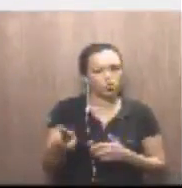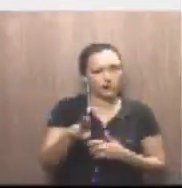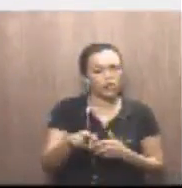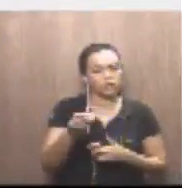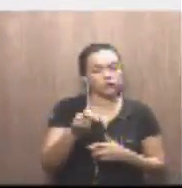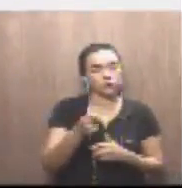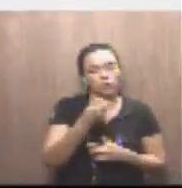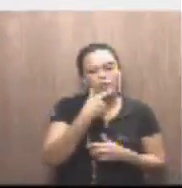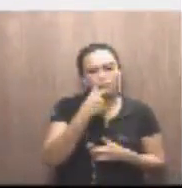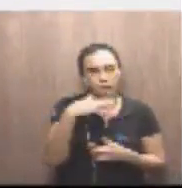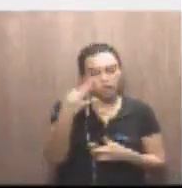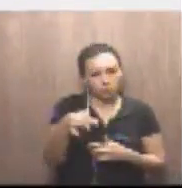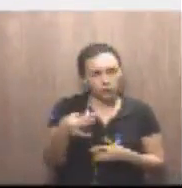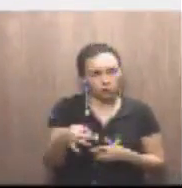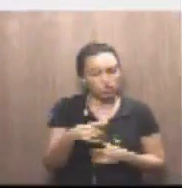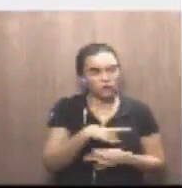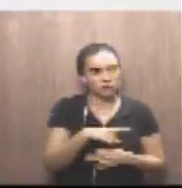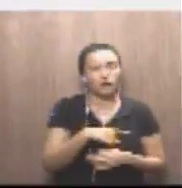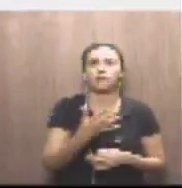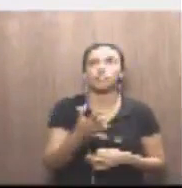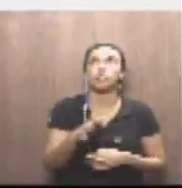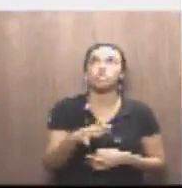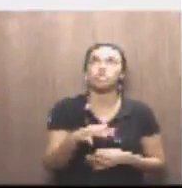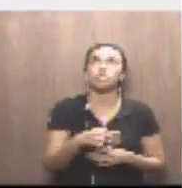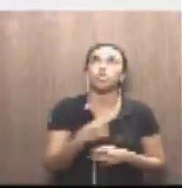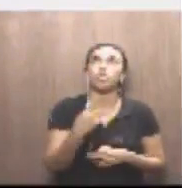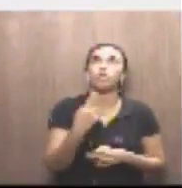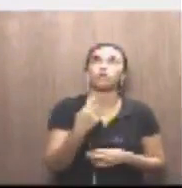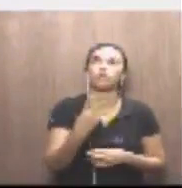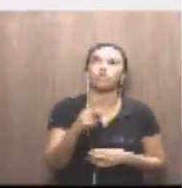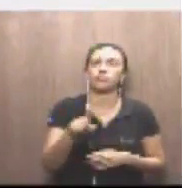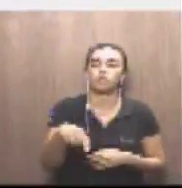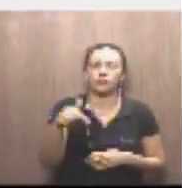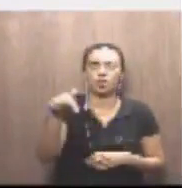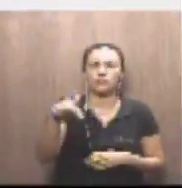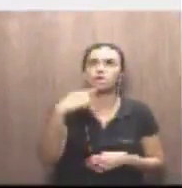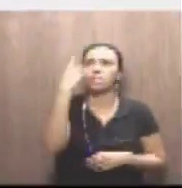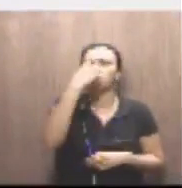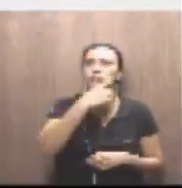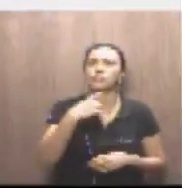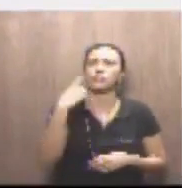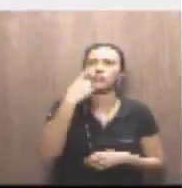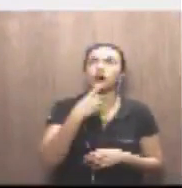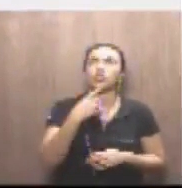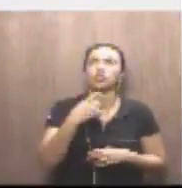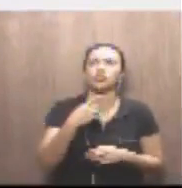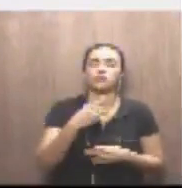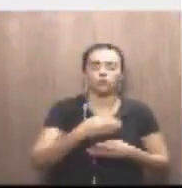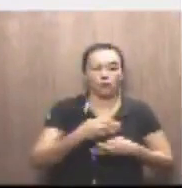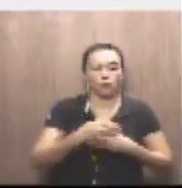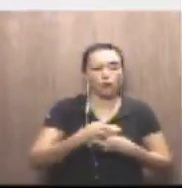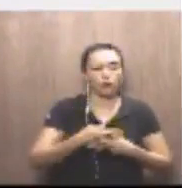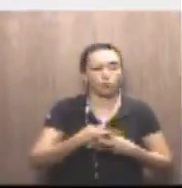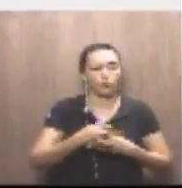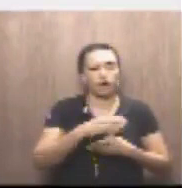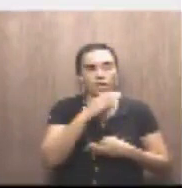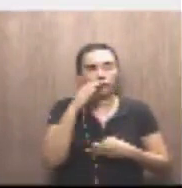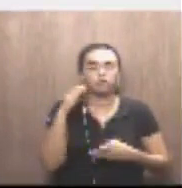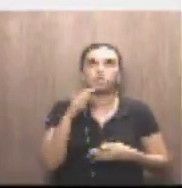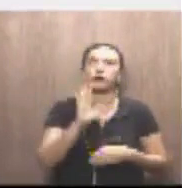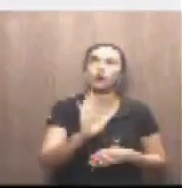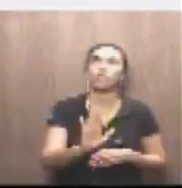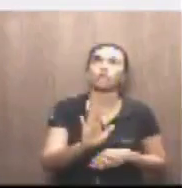uma meia-vida de 2,7 horas no organismo do adulto, mas cerca de 8 horas em um bebê